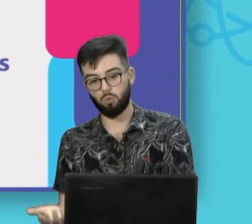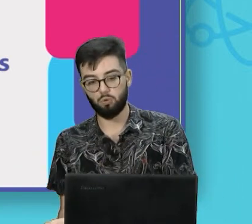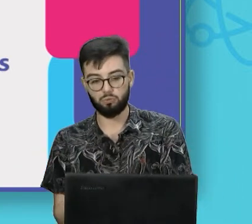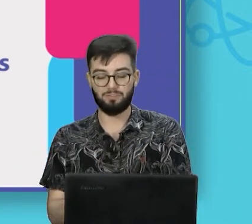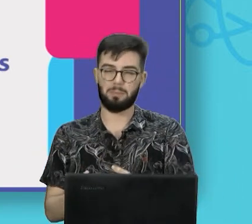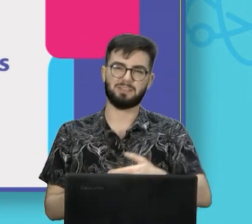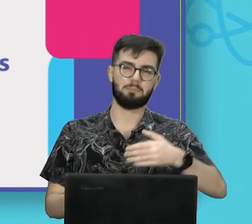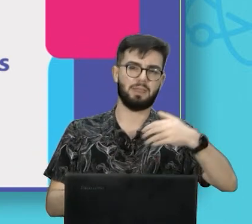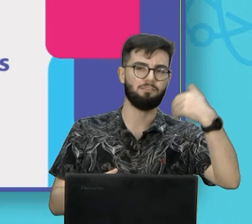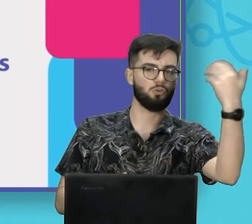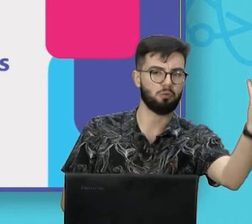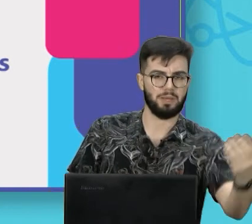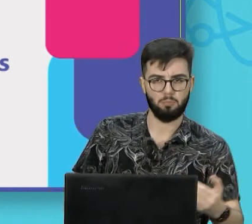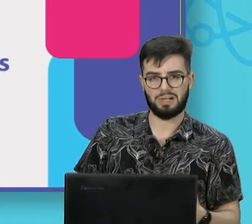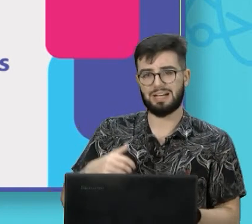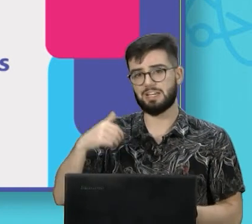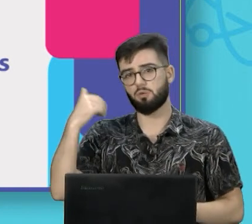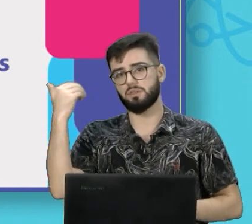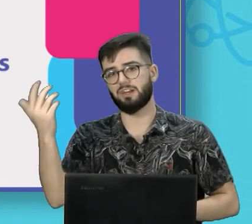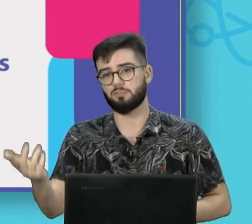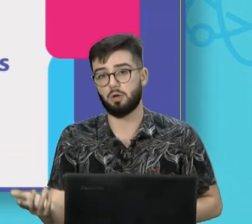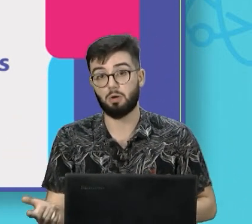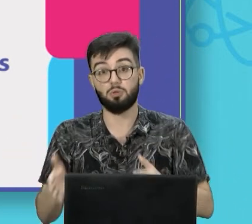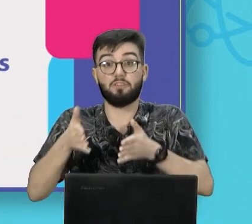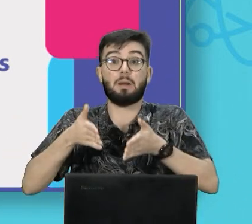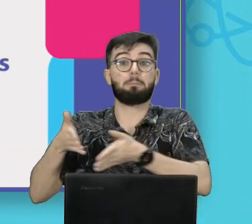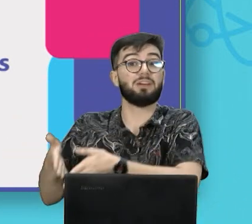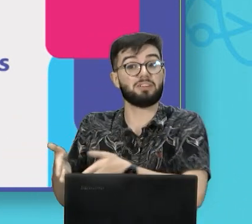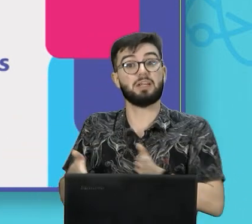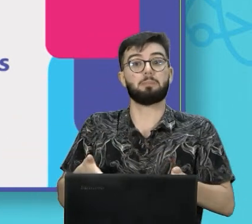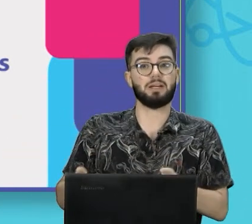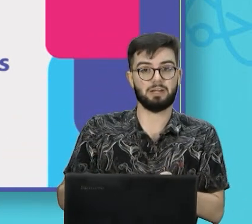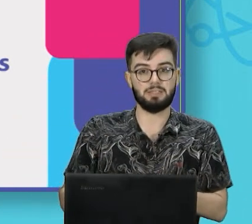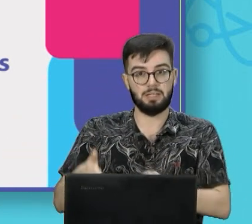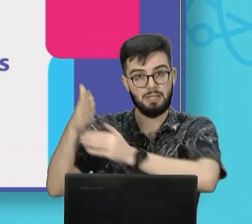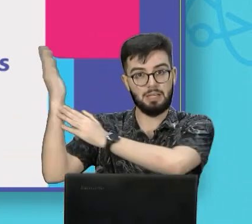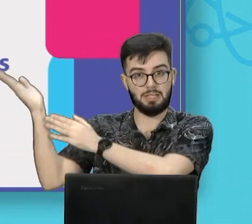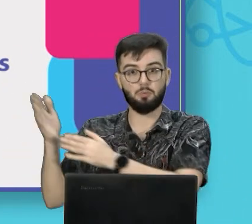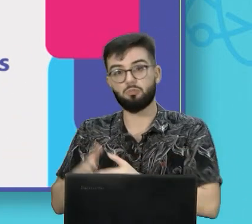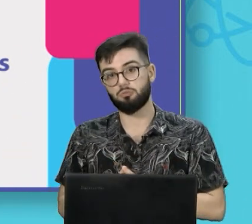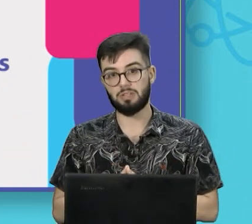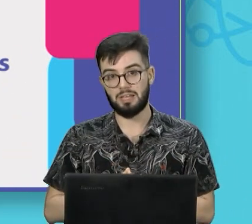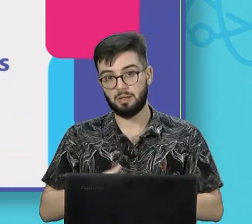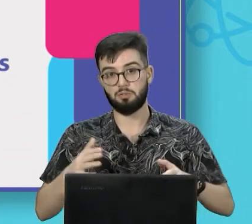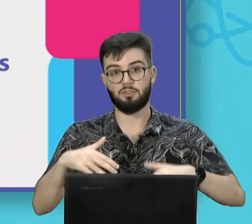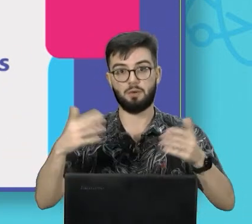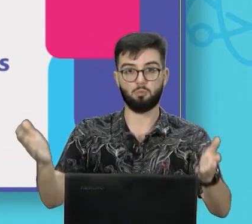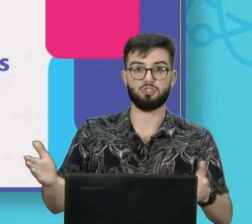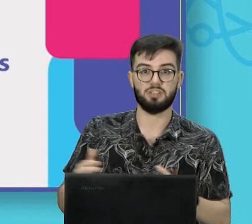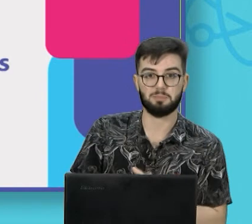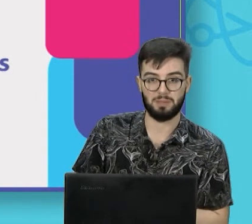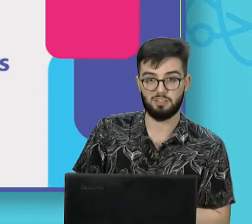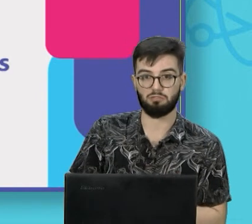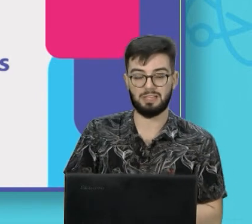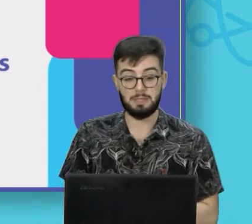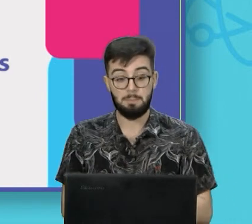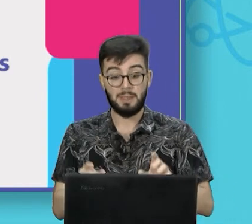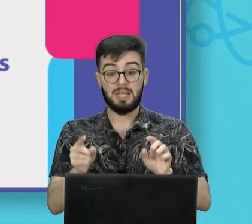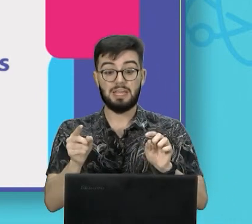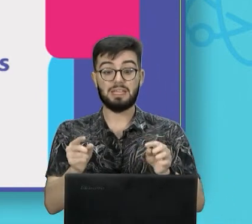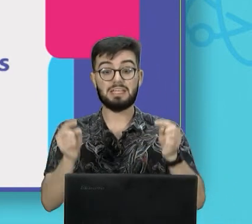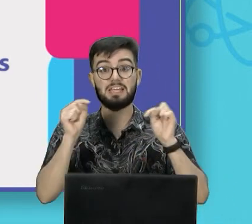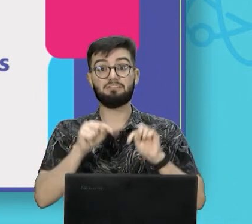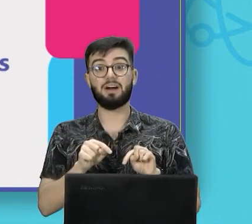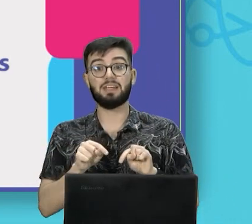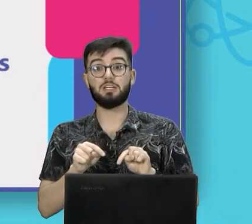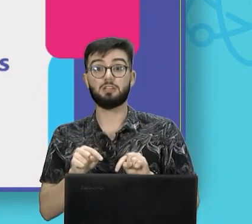religioso que vai participar da Revolução Pernambucana da Confederação do Equador para ficar preso aqui em Campina Grande né lá no museu do Telégrafo para ficar alguns dias preso